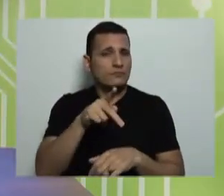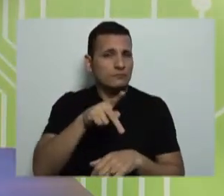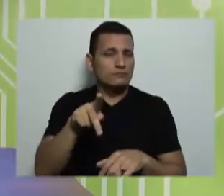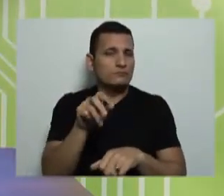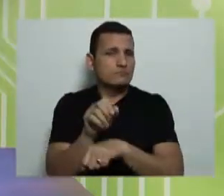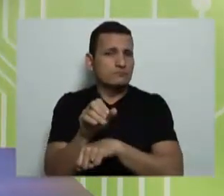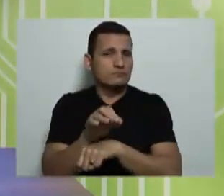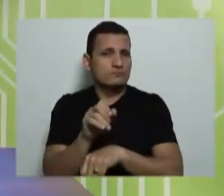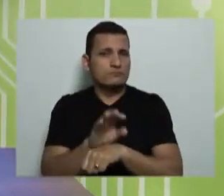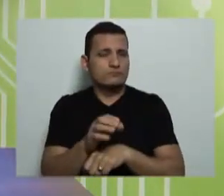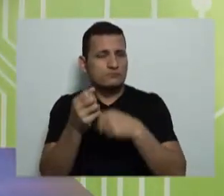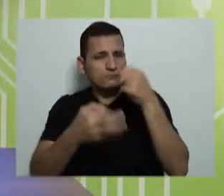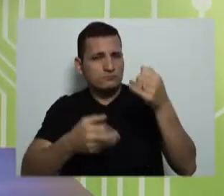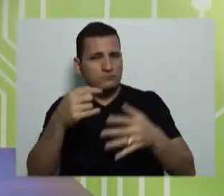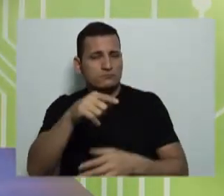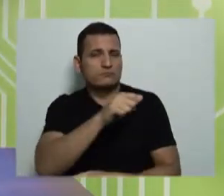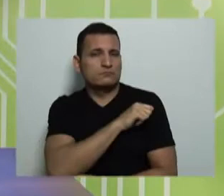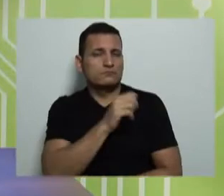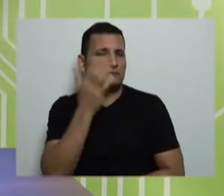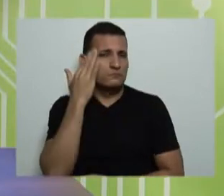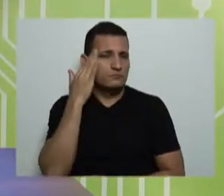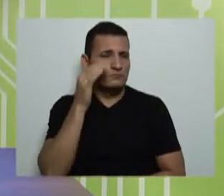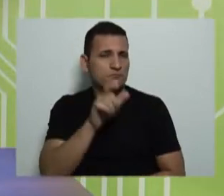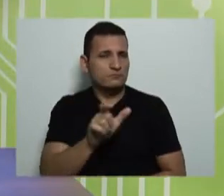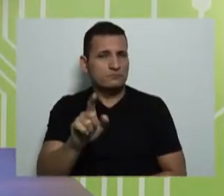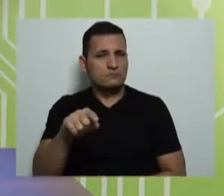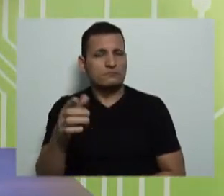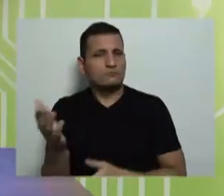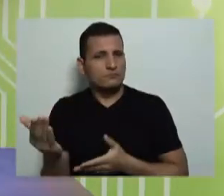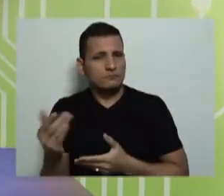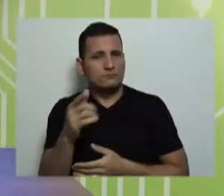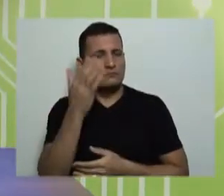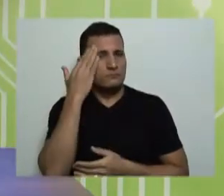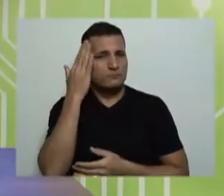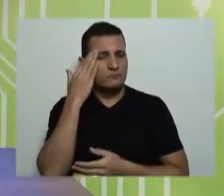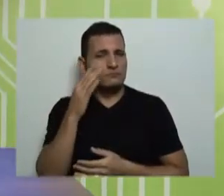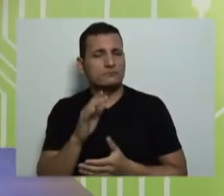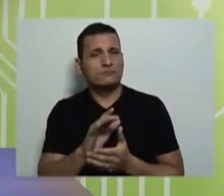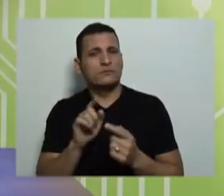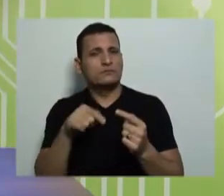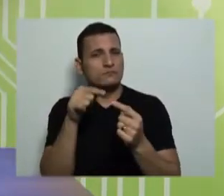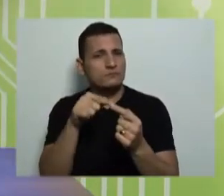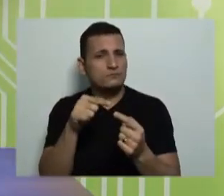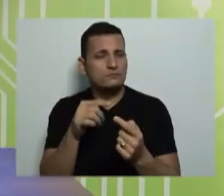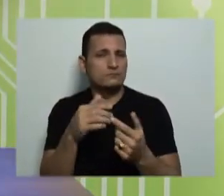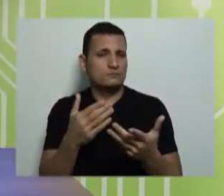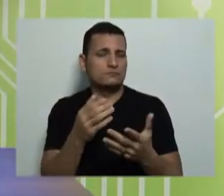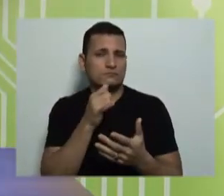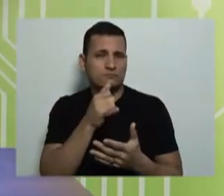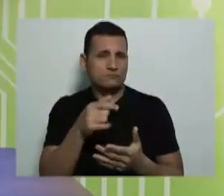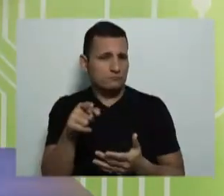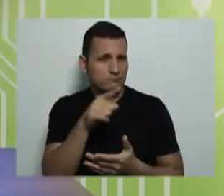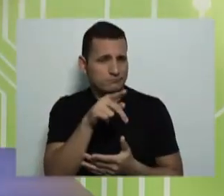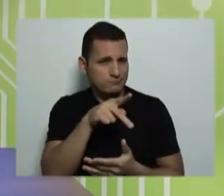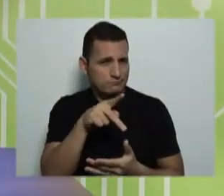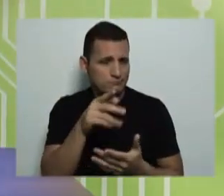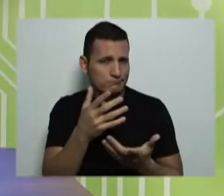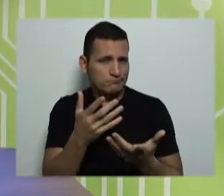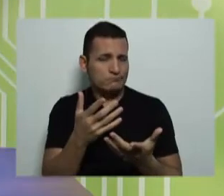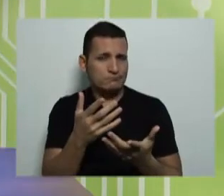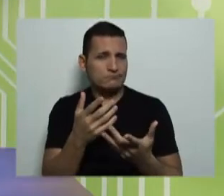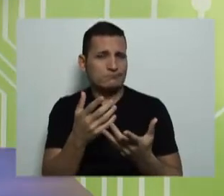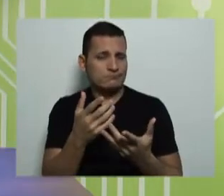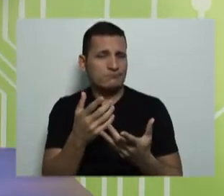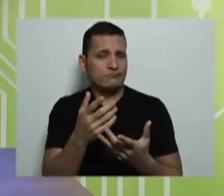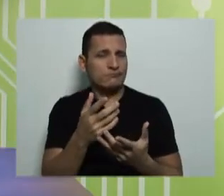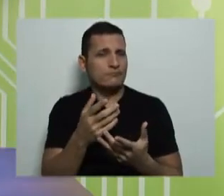aluno. Nós sabemos que ele ainda é jovem, nós sabemos o nosso público-alvo, então sem vocês esse estágio não vai acontecer. Então essas